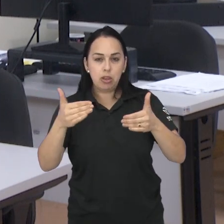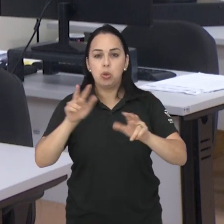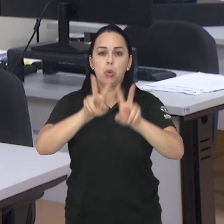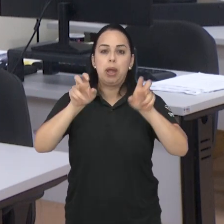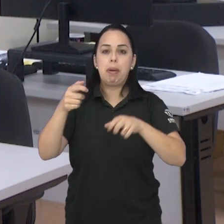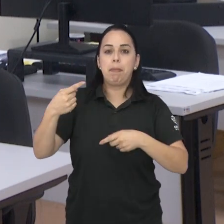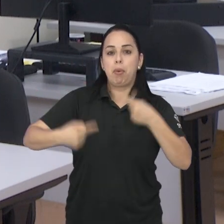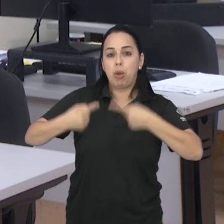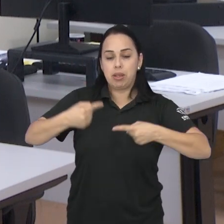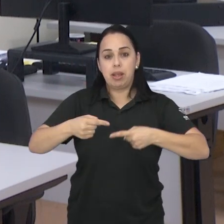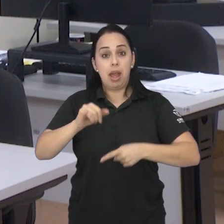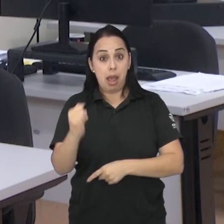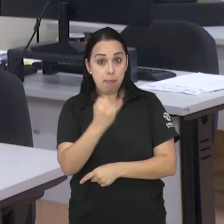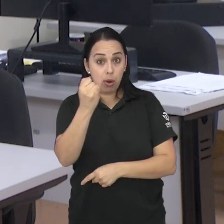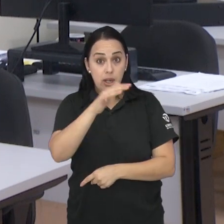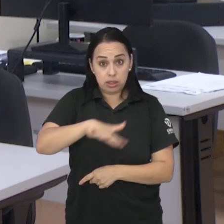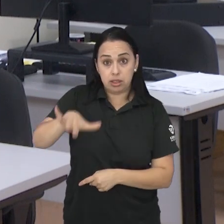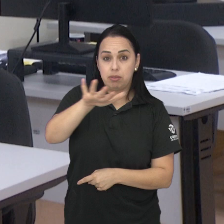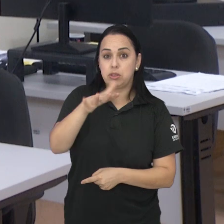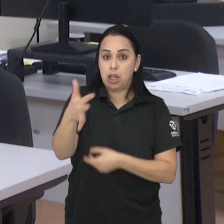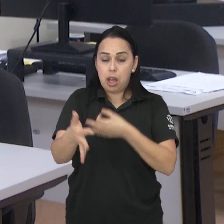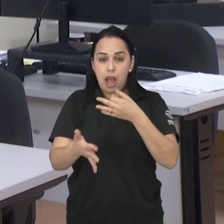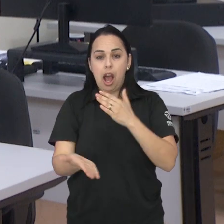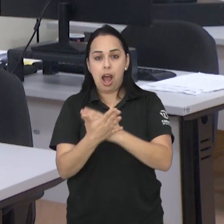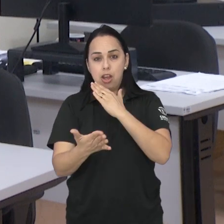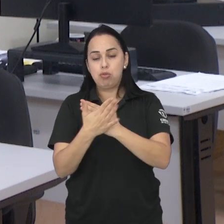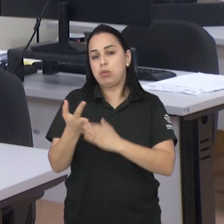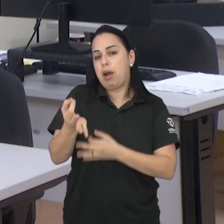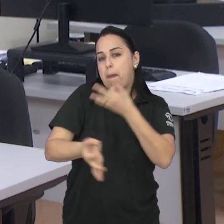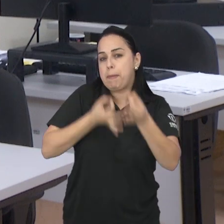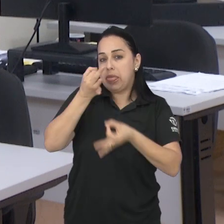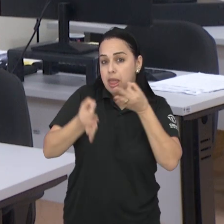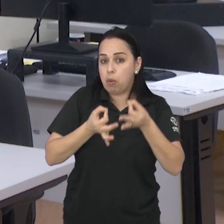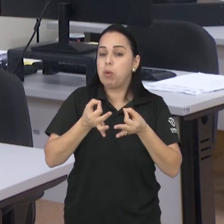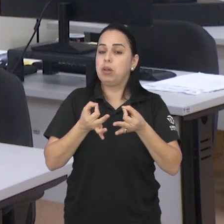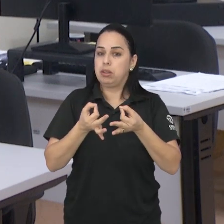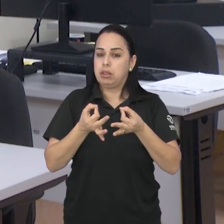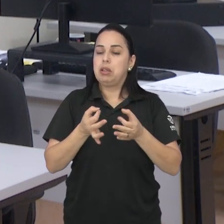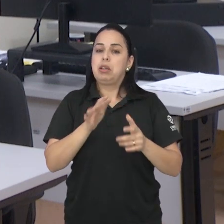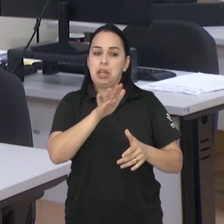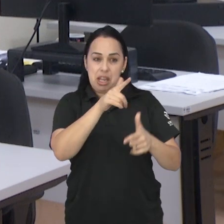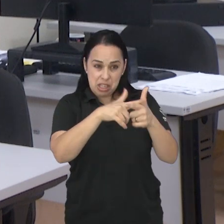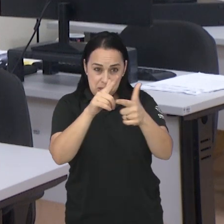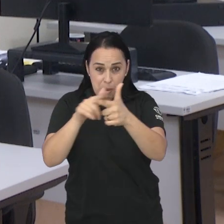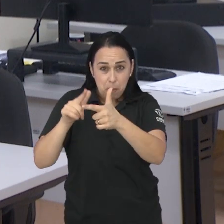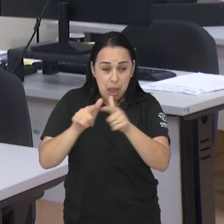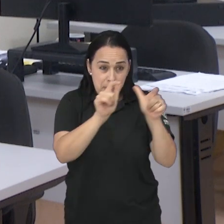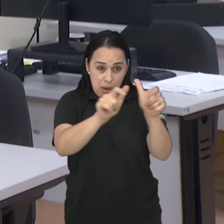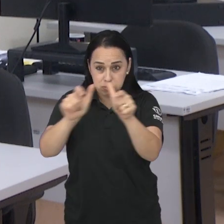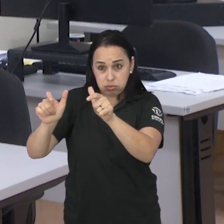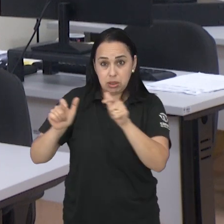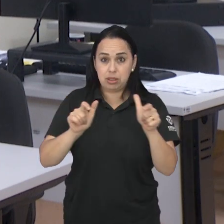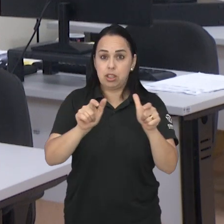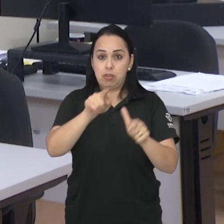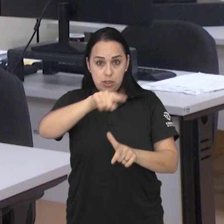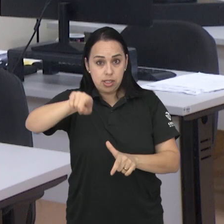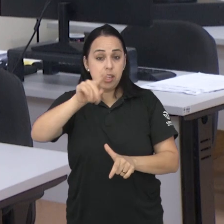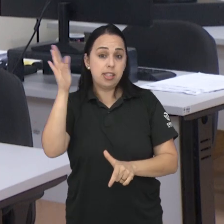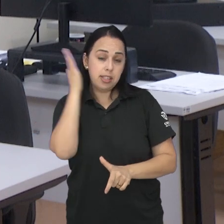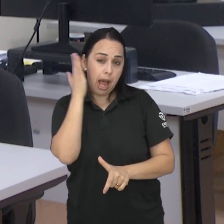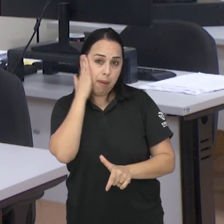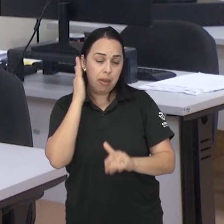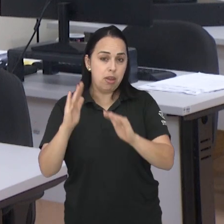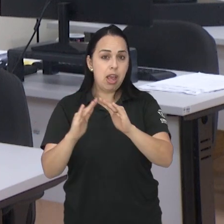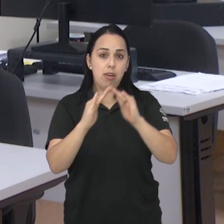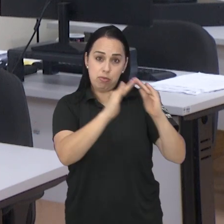política. É muito importante que a população participe das decisões do poder público, porque há problemas aí no seu bairro, por exemplo,